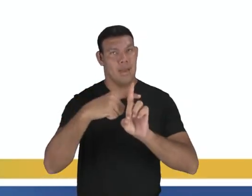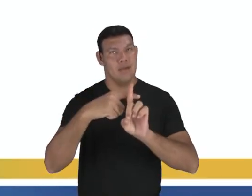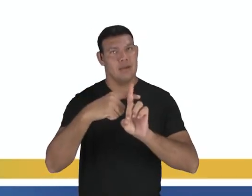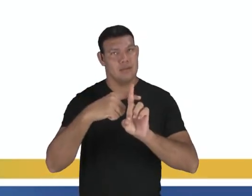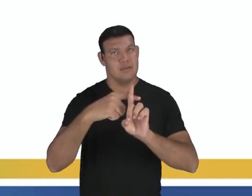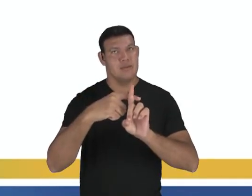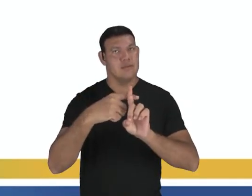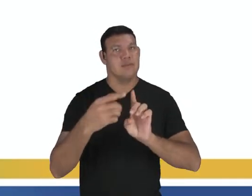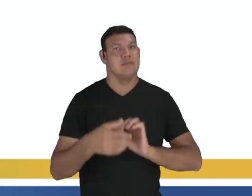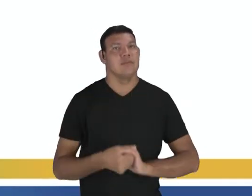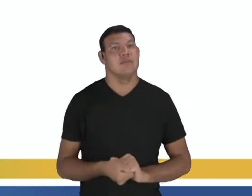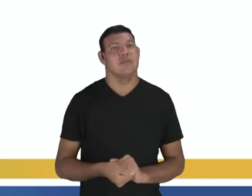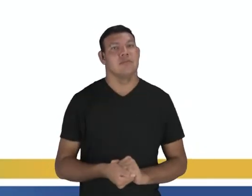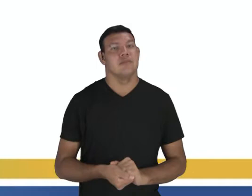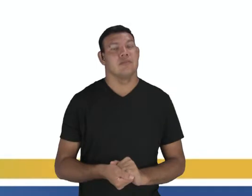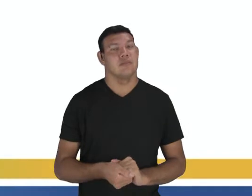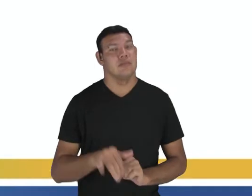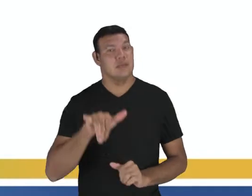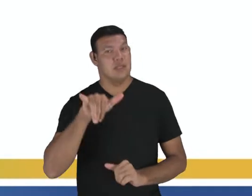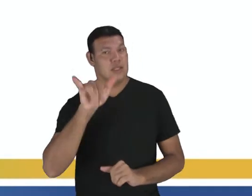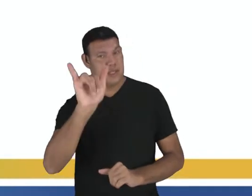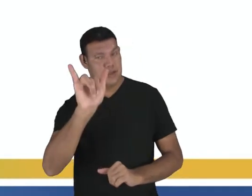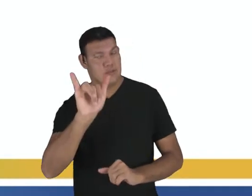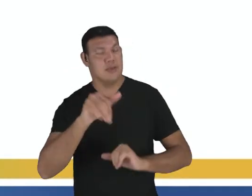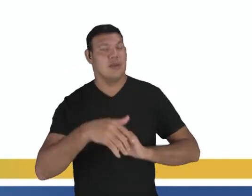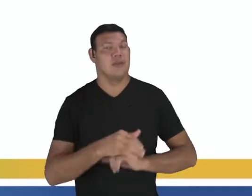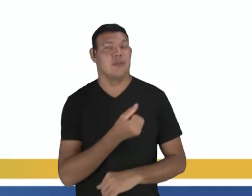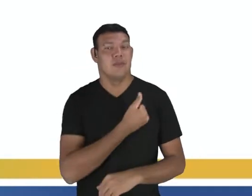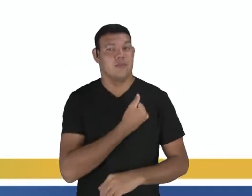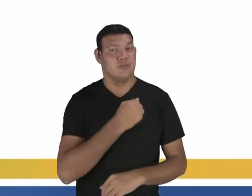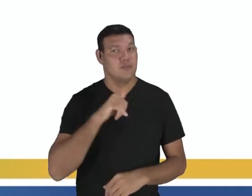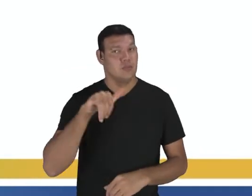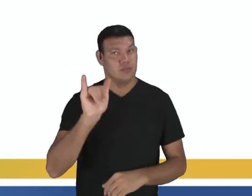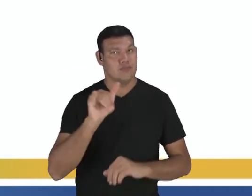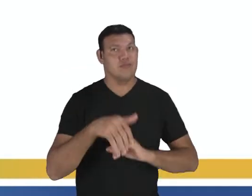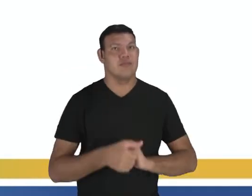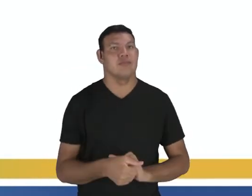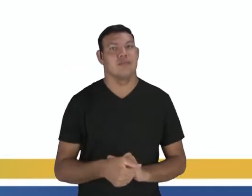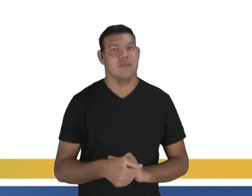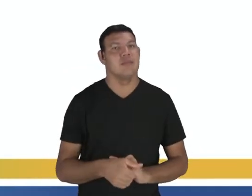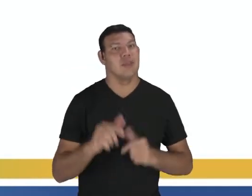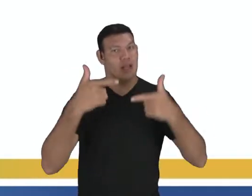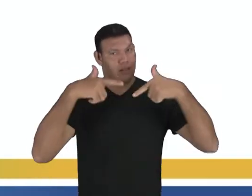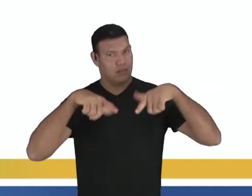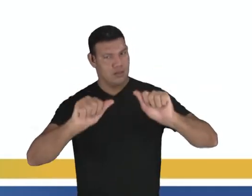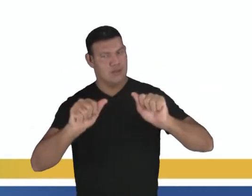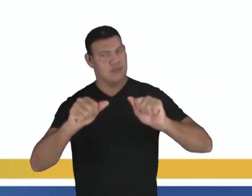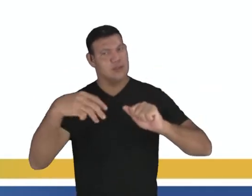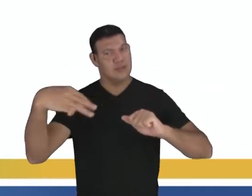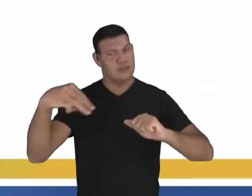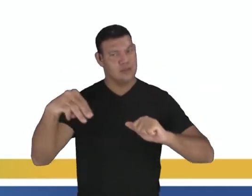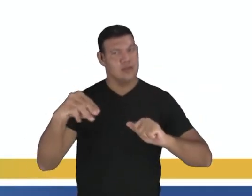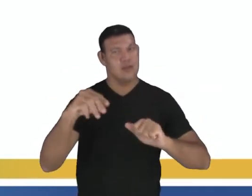meu sinal de mais a um número y. Então, essa seria a minha linguagem algébrica.